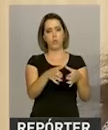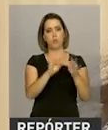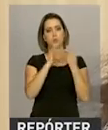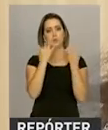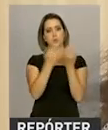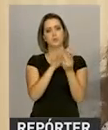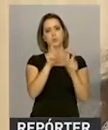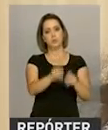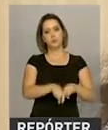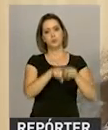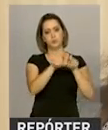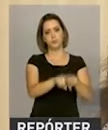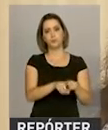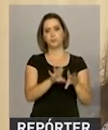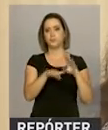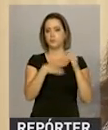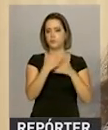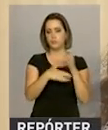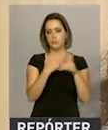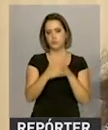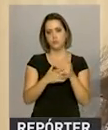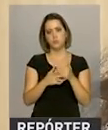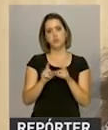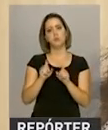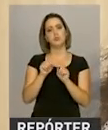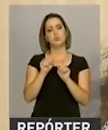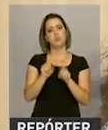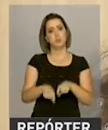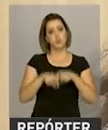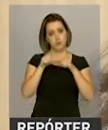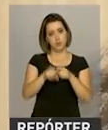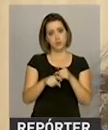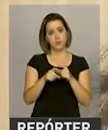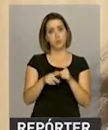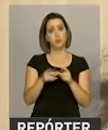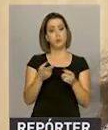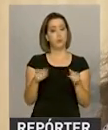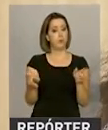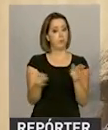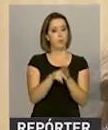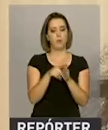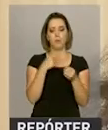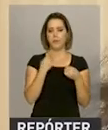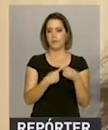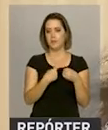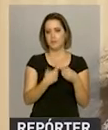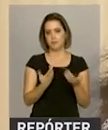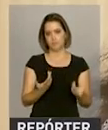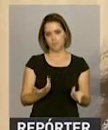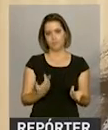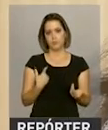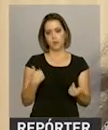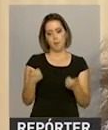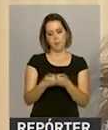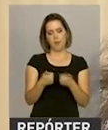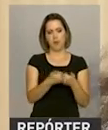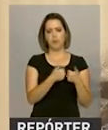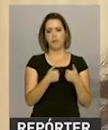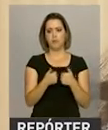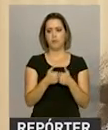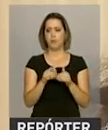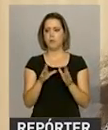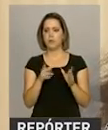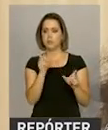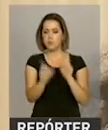própria agricultura, o desenvolvimento da agricultura urbana e periurbana, né? Das pessoas se aproximarem mais, né? Não só a questão